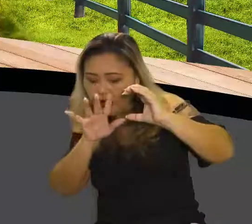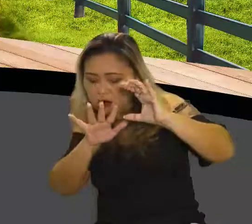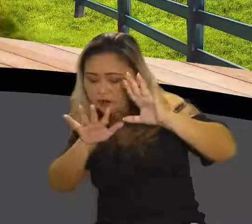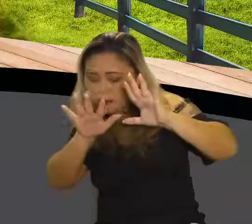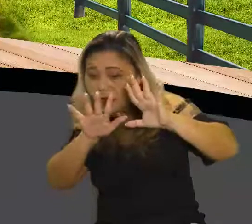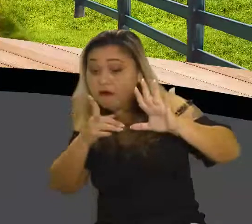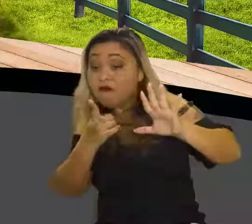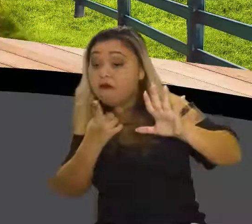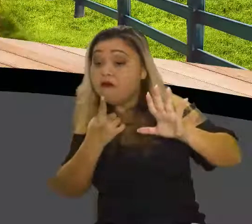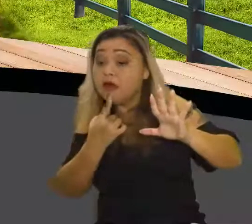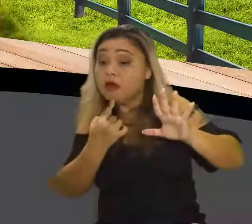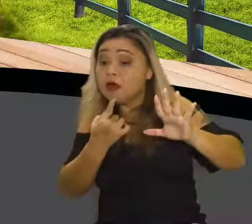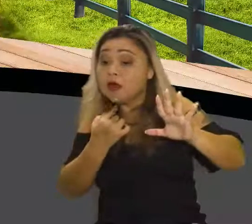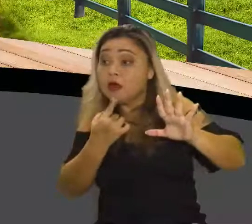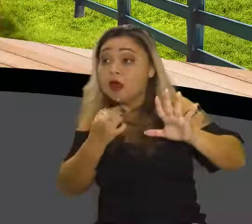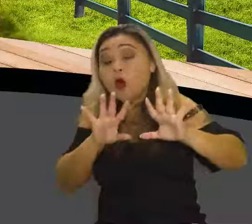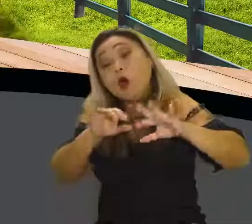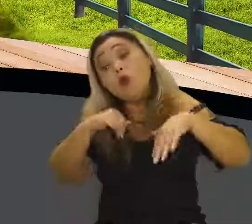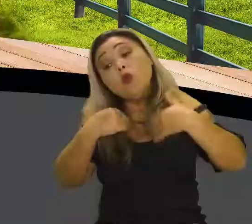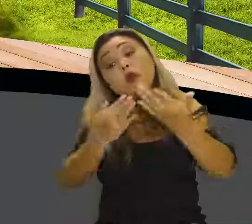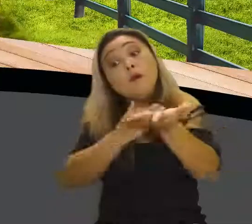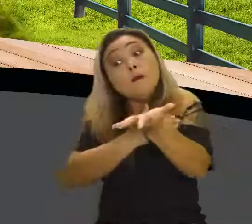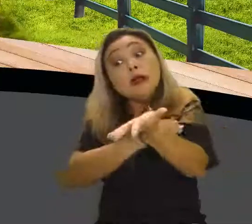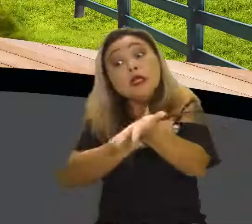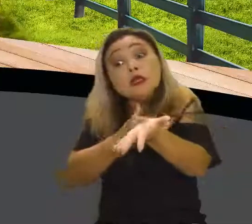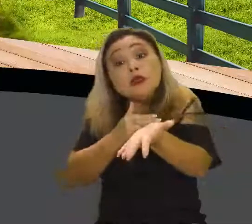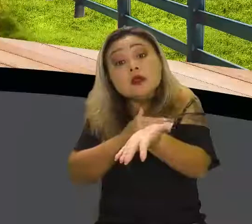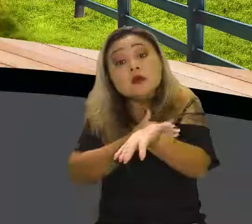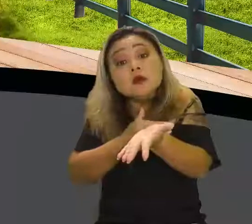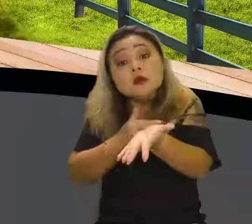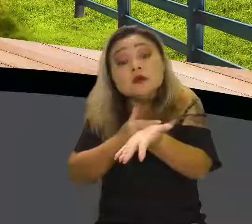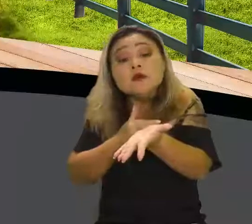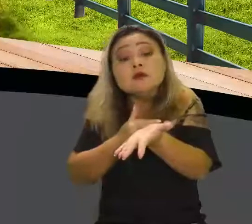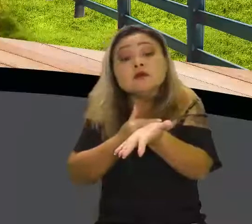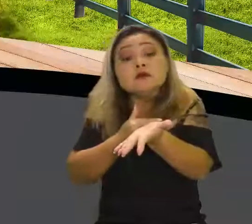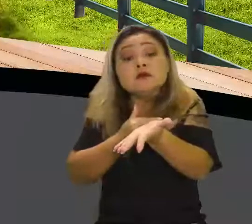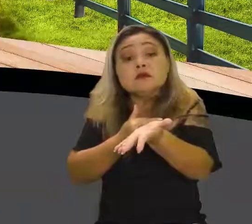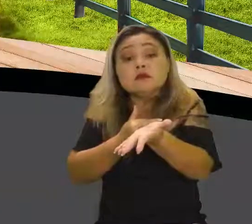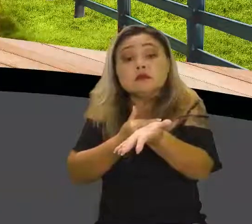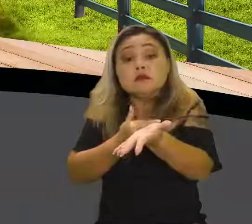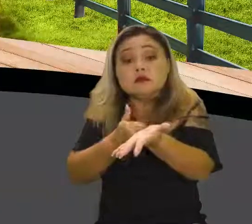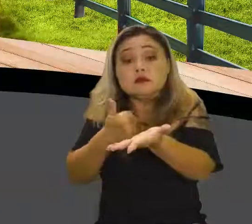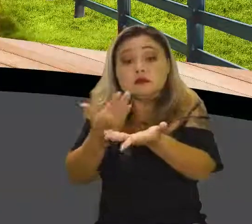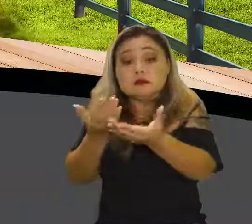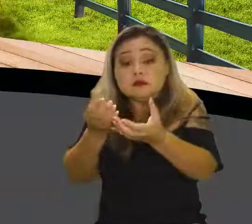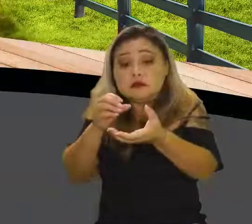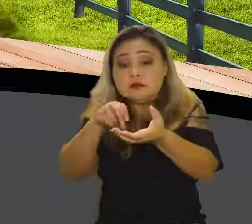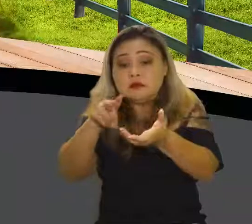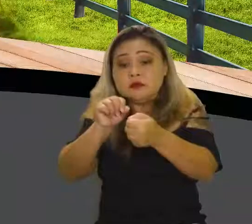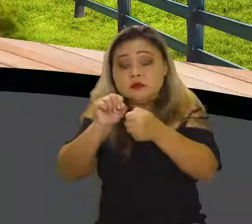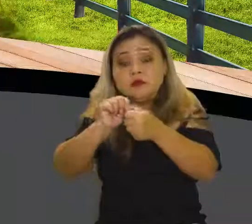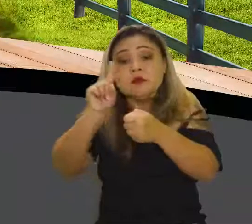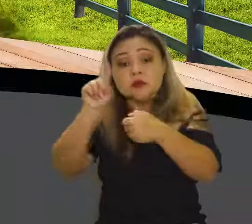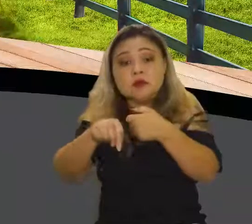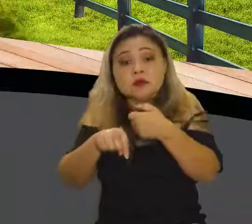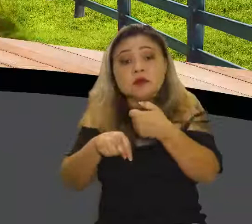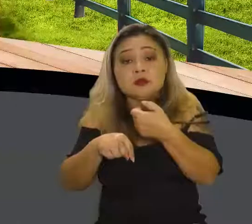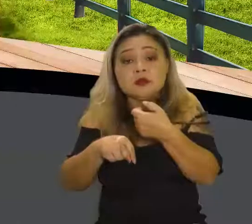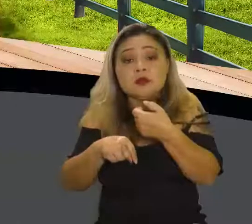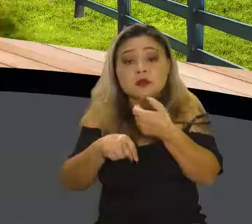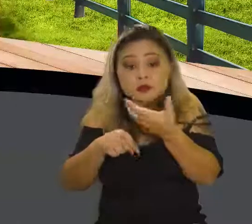amarelada, avermelhada, senão ele está branquinho, branquinho. Aquilo ali é o ovo que a gente come nada mais é do que